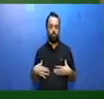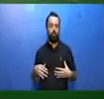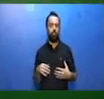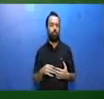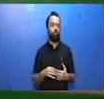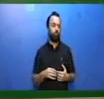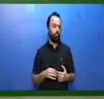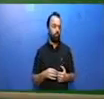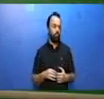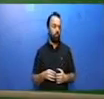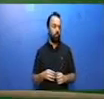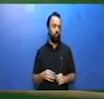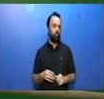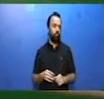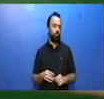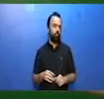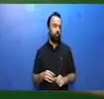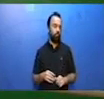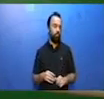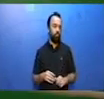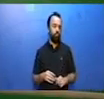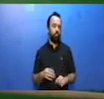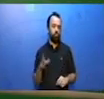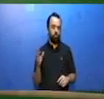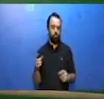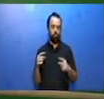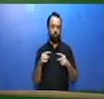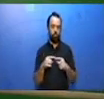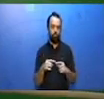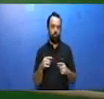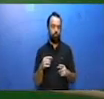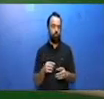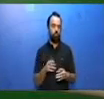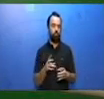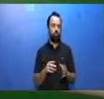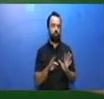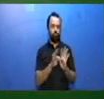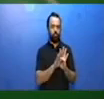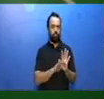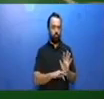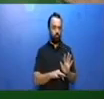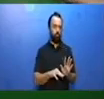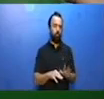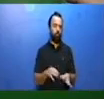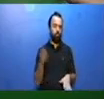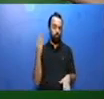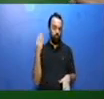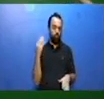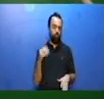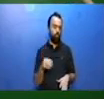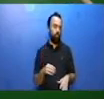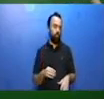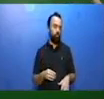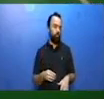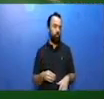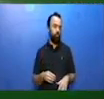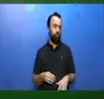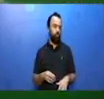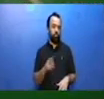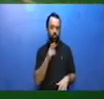da página 118. Com base no texto, o bairro de Higienópolis, na década de